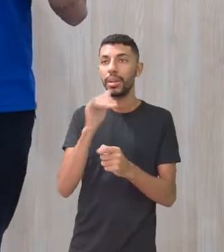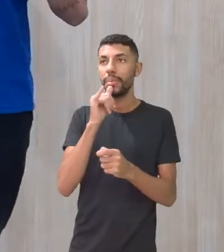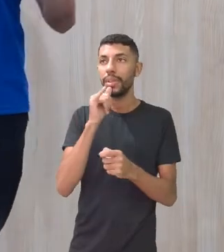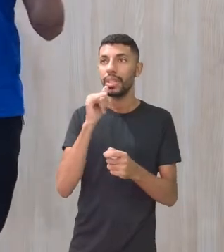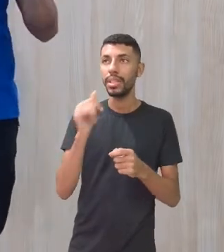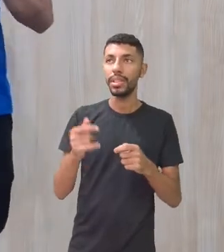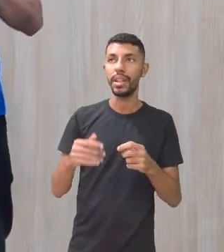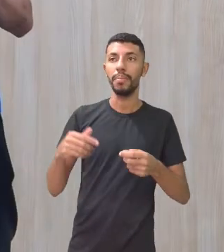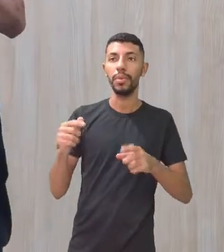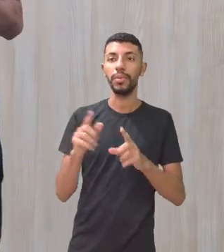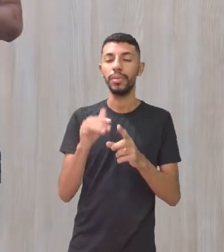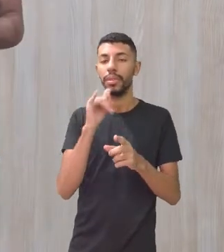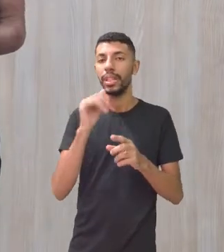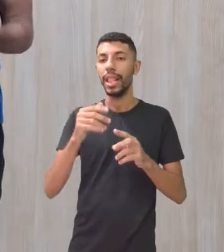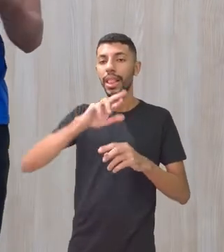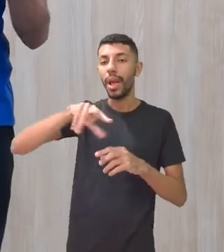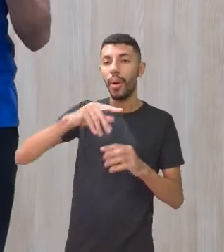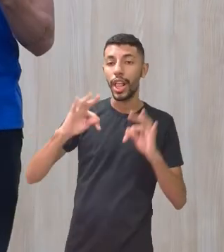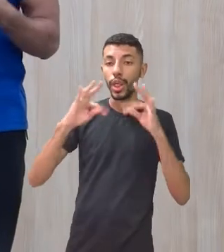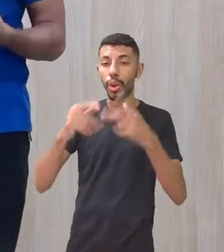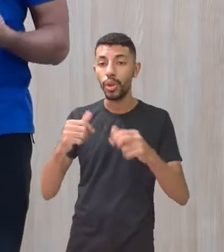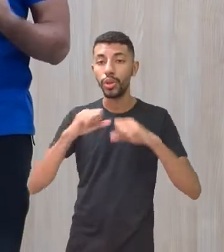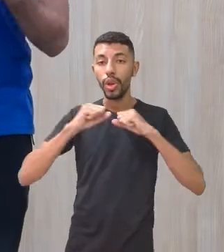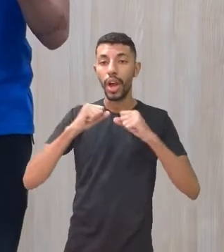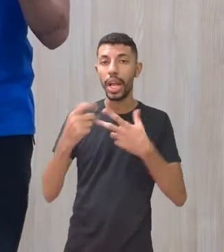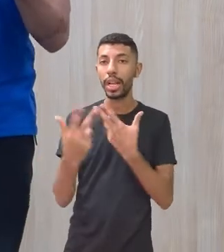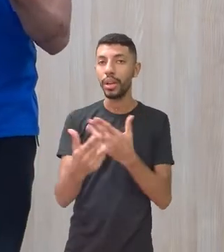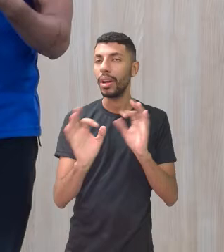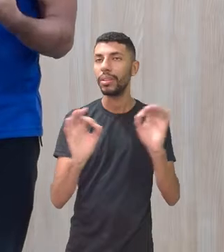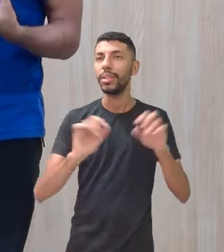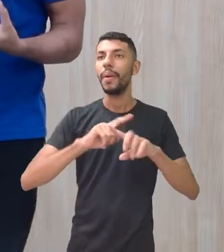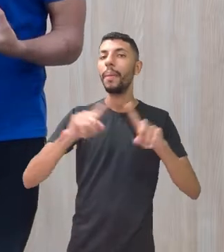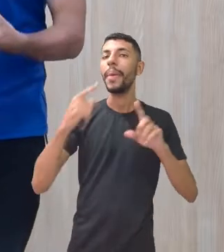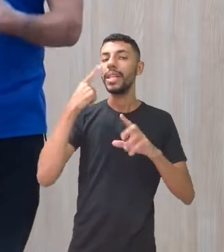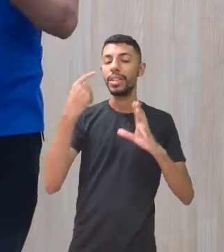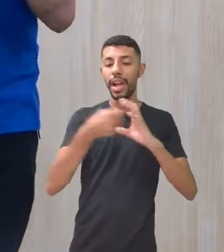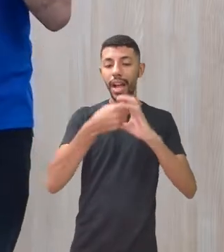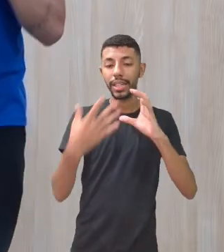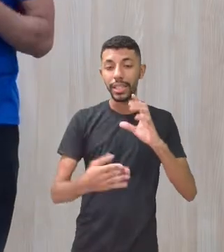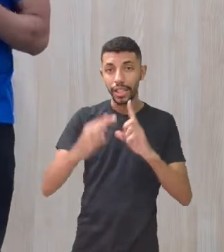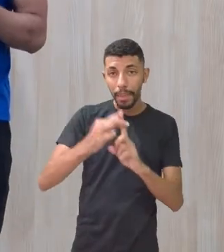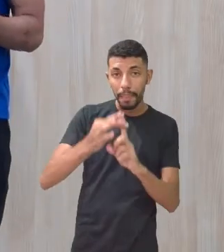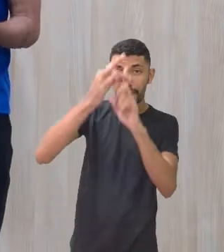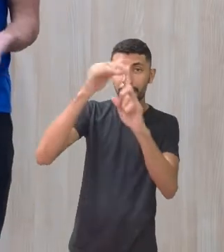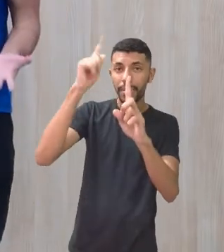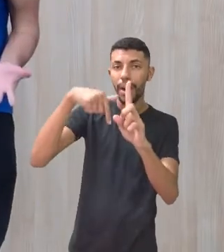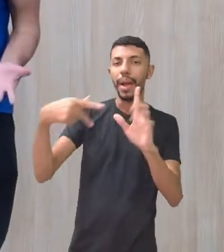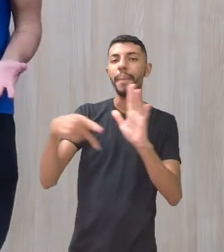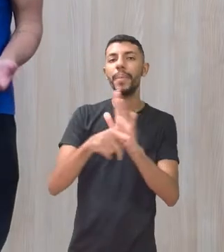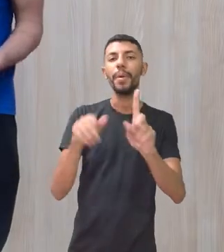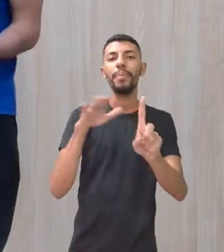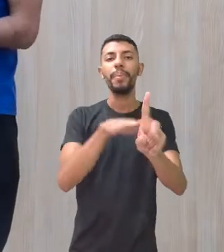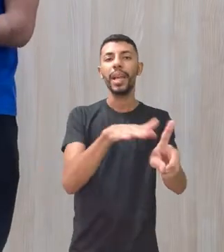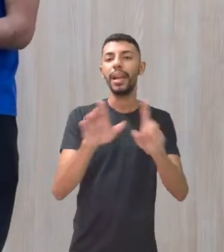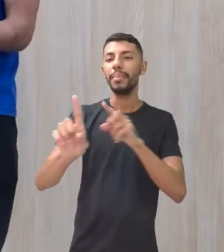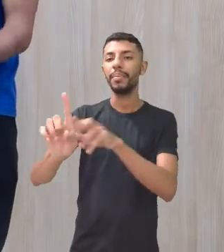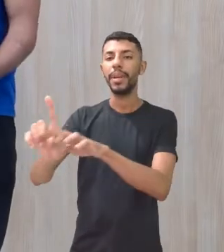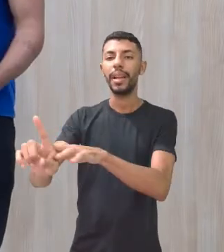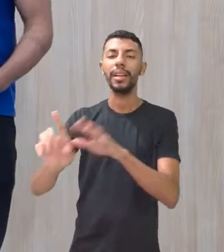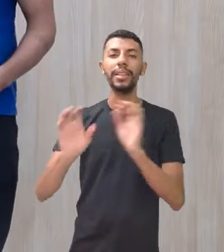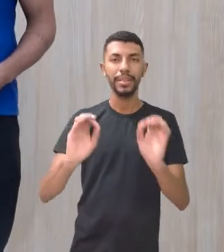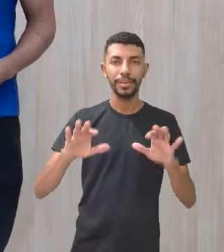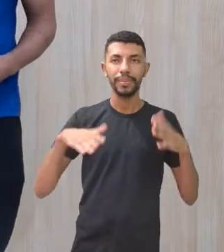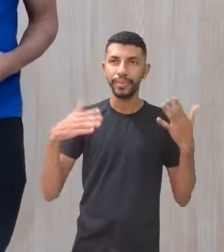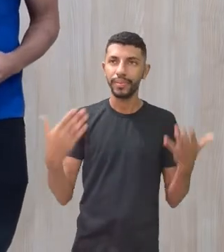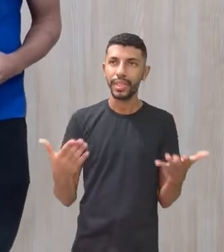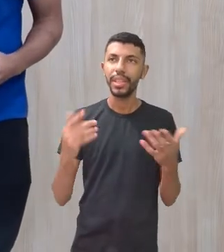não tem todo mundo correndo ao mesmo tempo, mas aquela característica principal é do pega-pega. Então, vejam, já